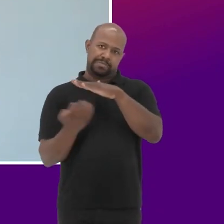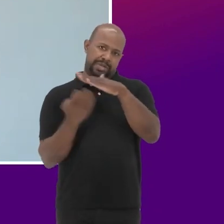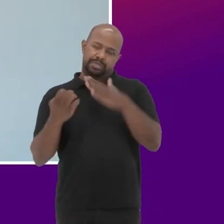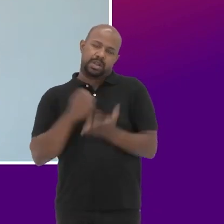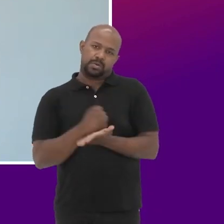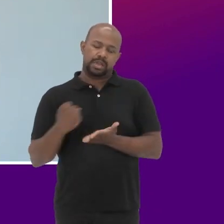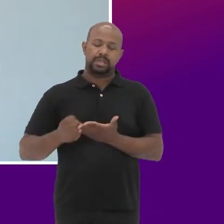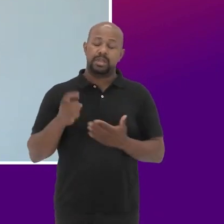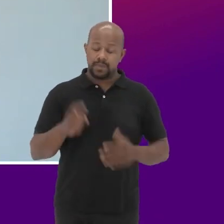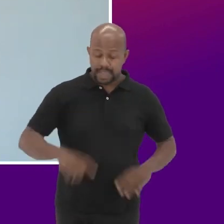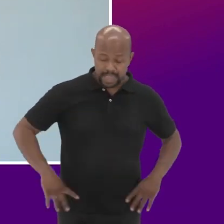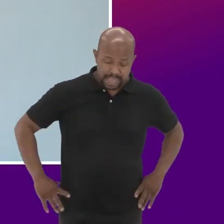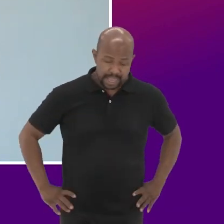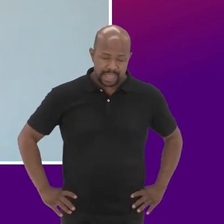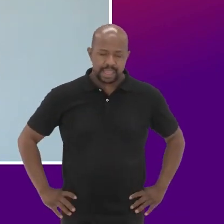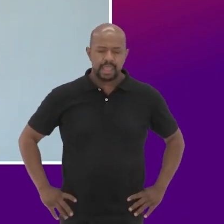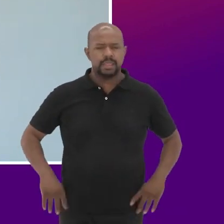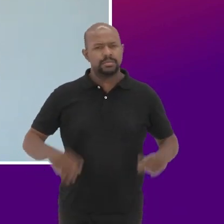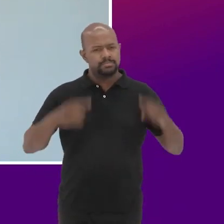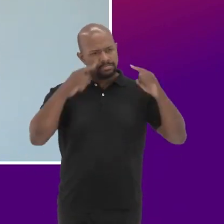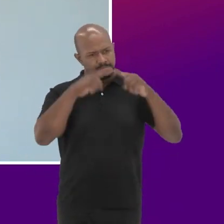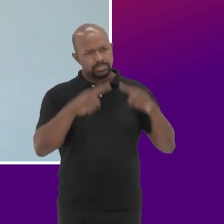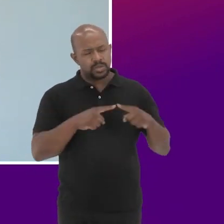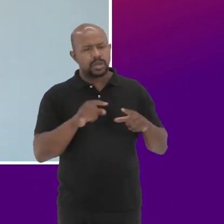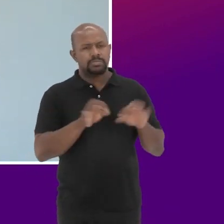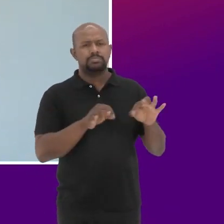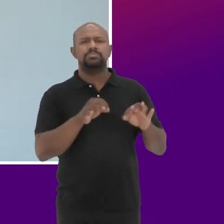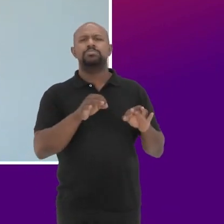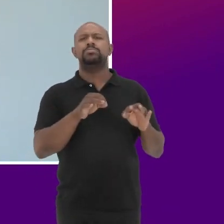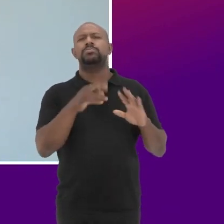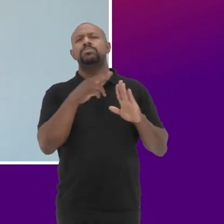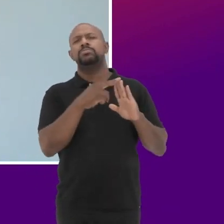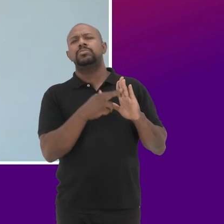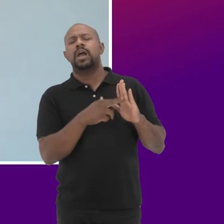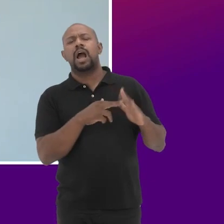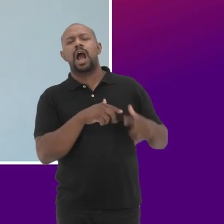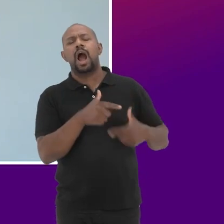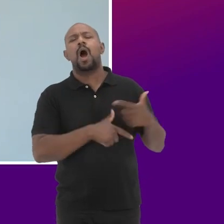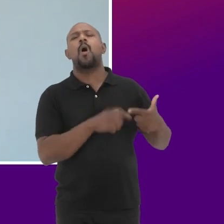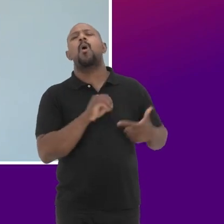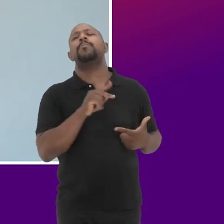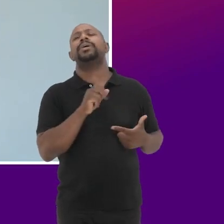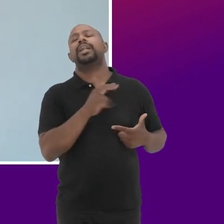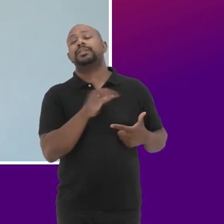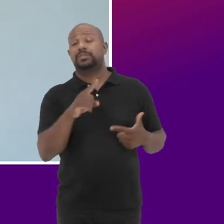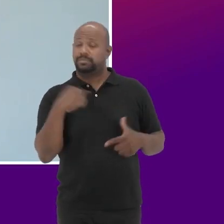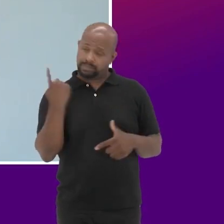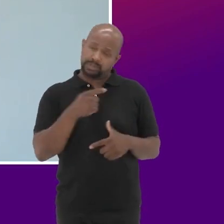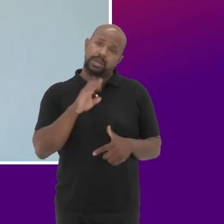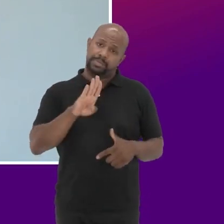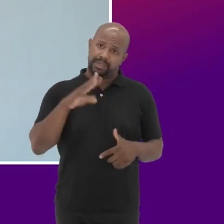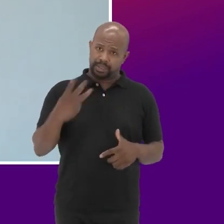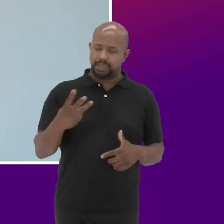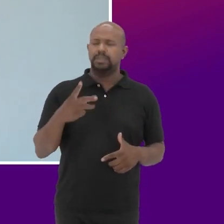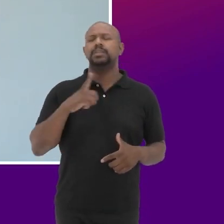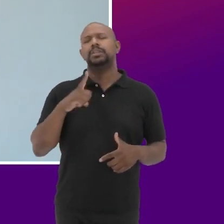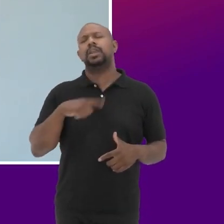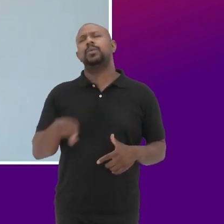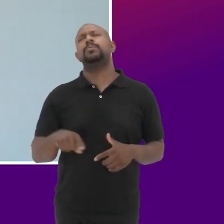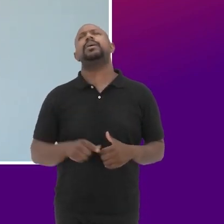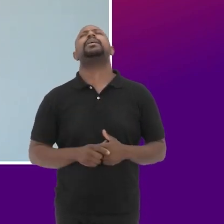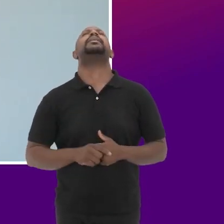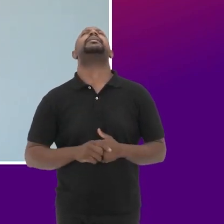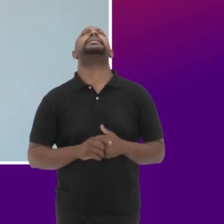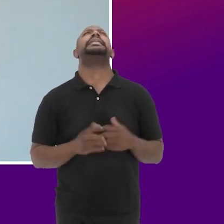contratando, e combinar com esses dados operacionais, né. E conforme eu falei, né, a gente aqui na B3, a gente tem uma